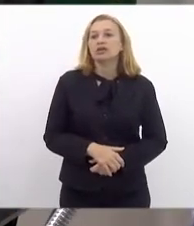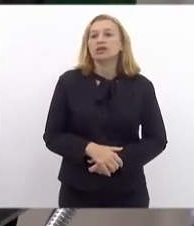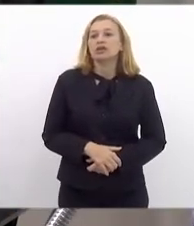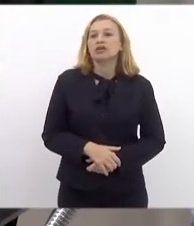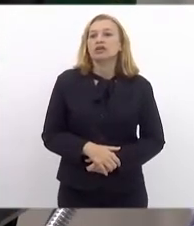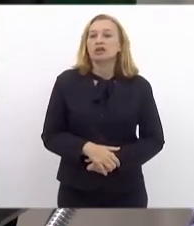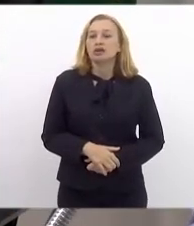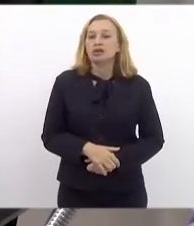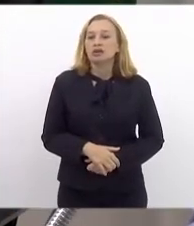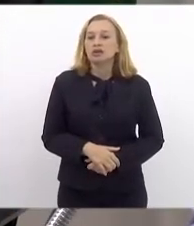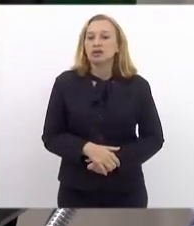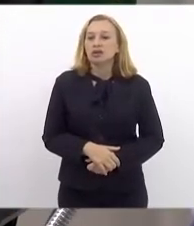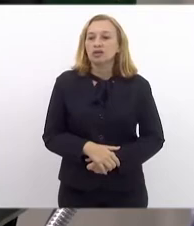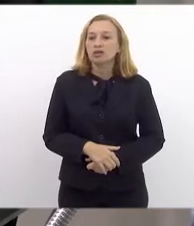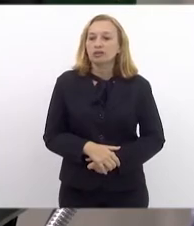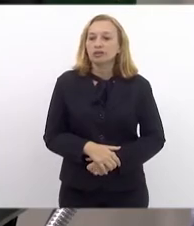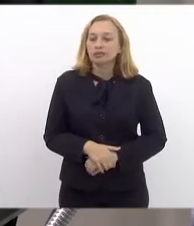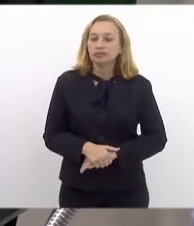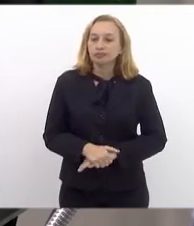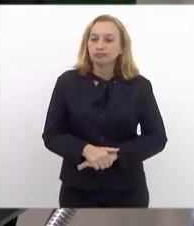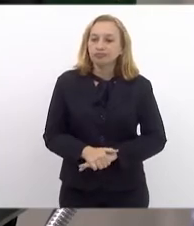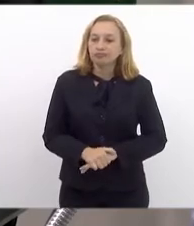E aí